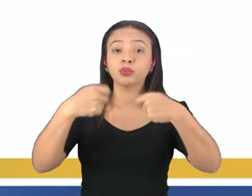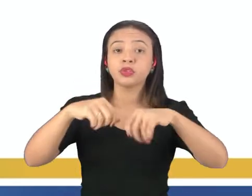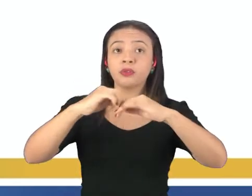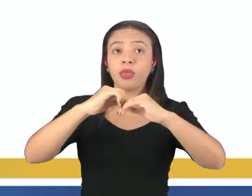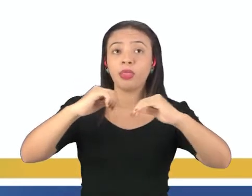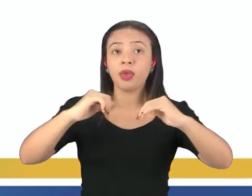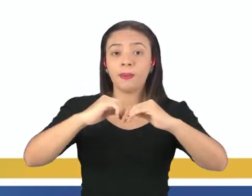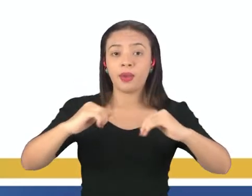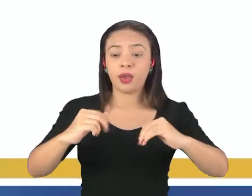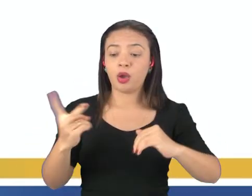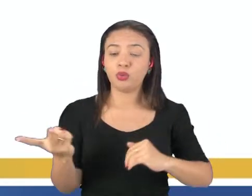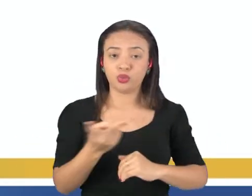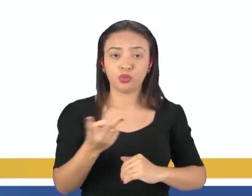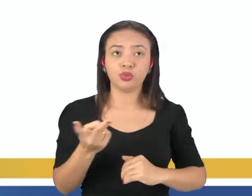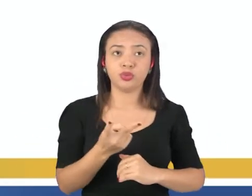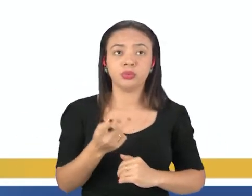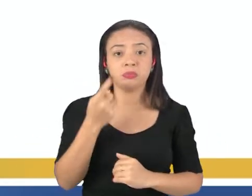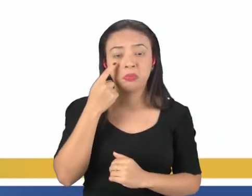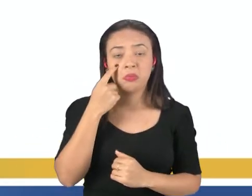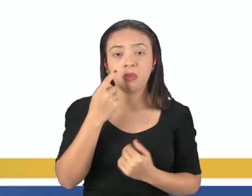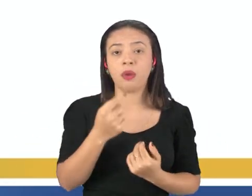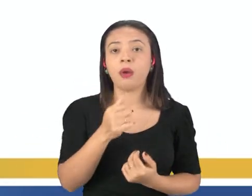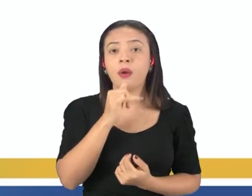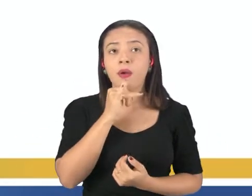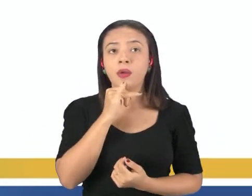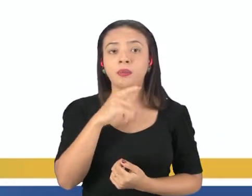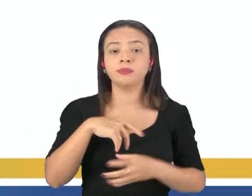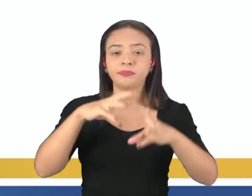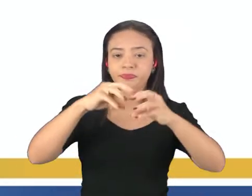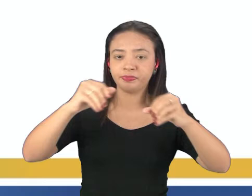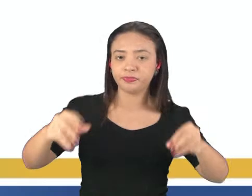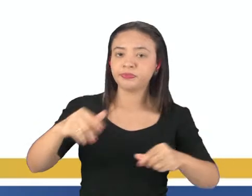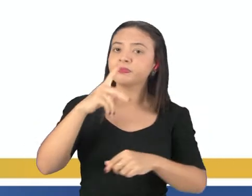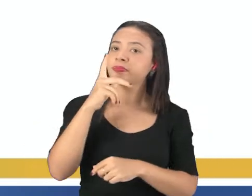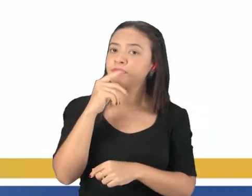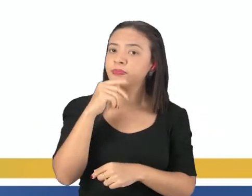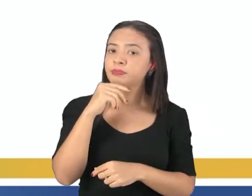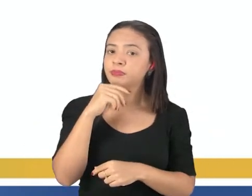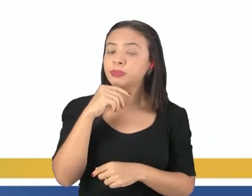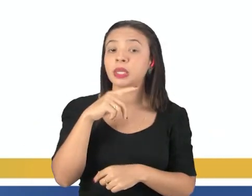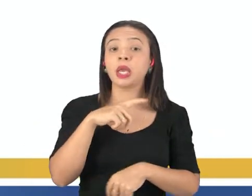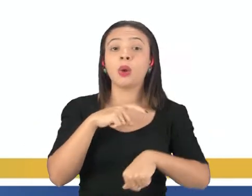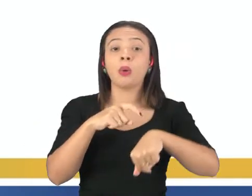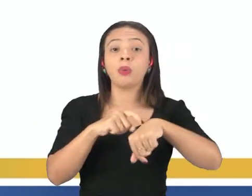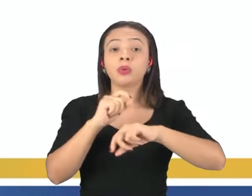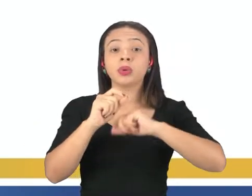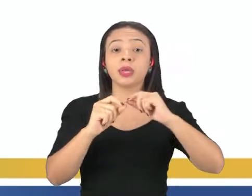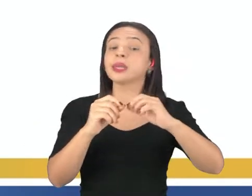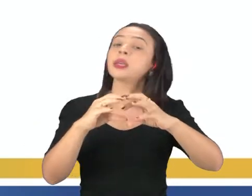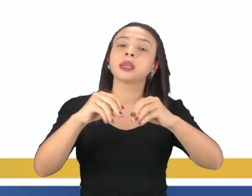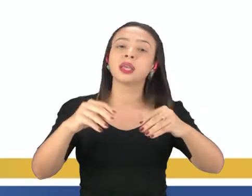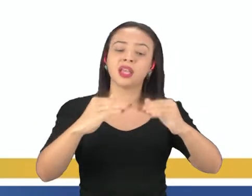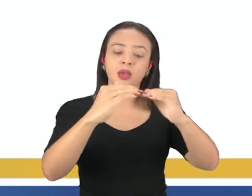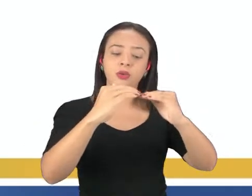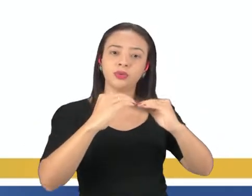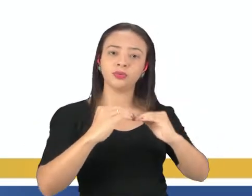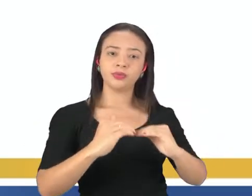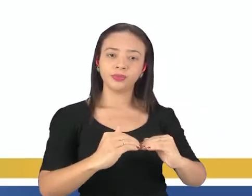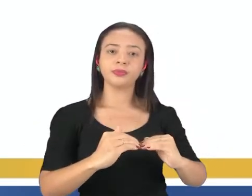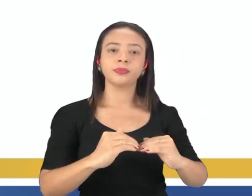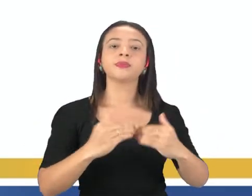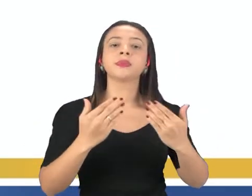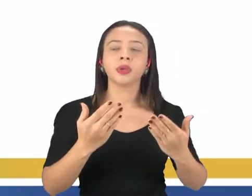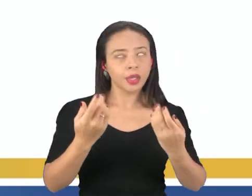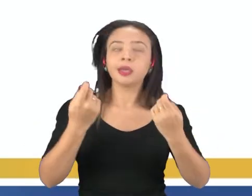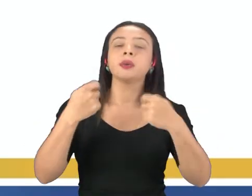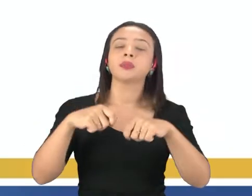consigo separar um elemento do outro, como vocês podem ver aí, terra e água. Vai ter um momento que essa terra pode repousar, pode ficar no fundo. E aí